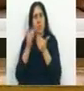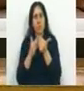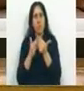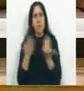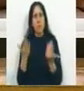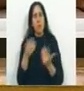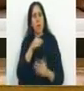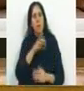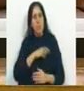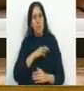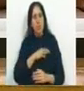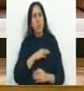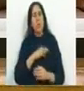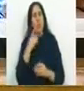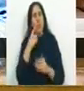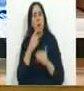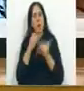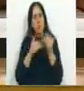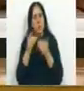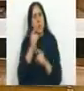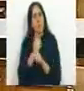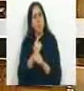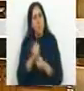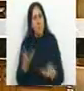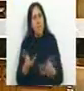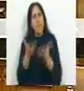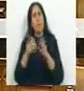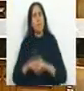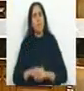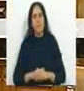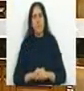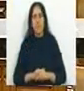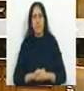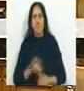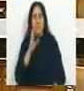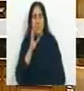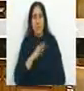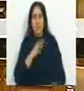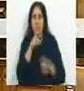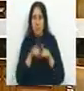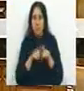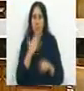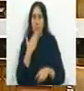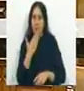que senhores capazes de desconstruir também. Muito obrigado, Sra. Deputada.